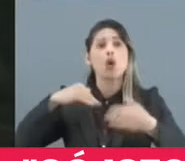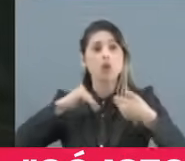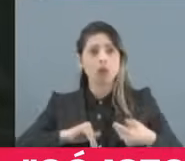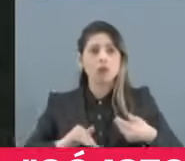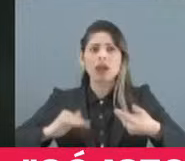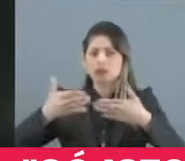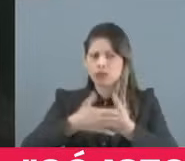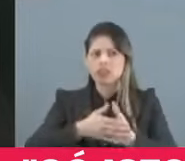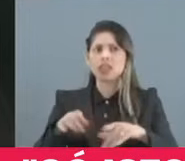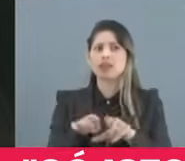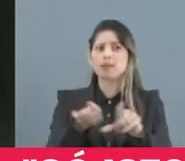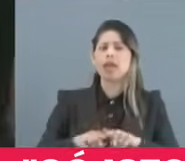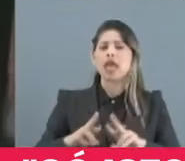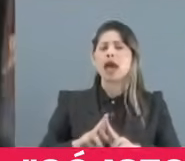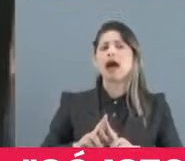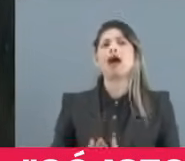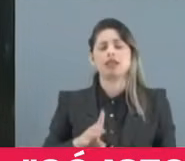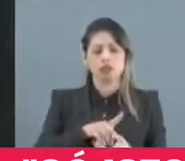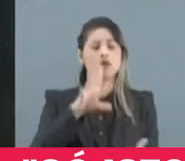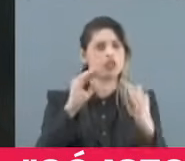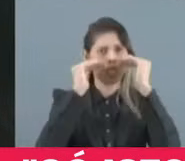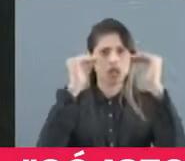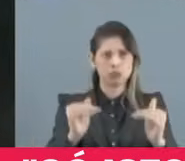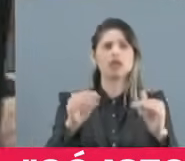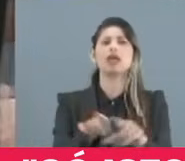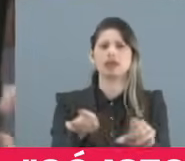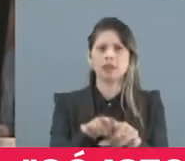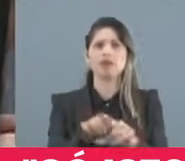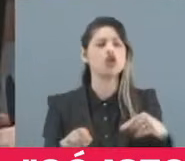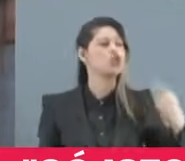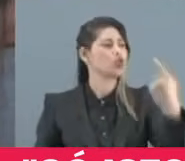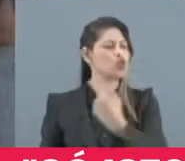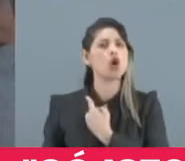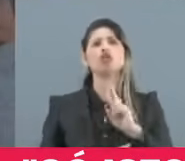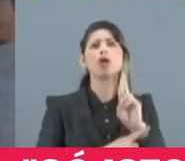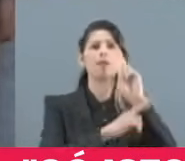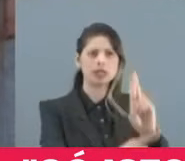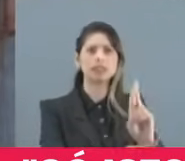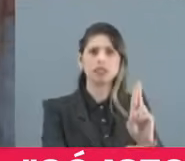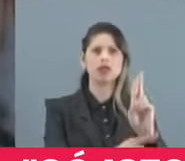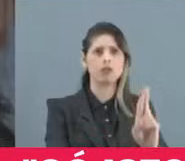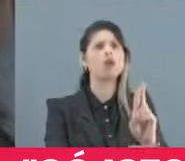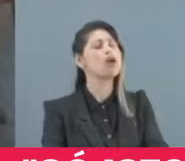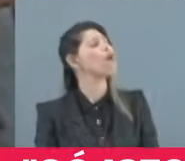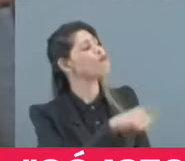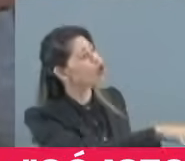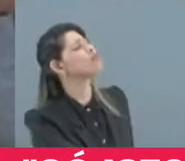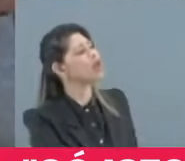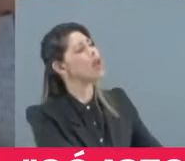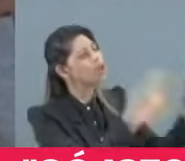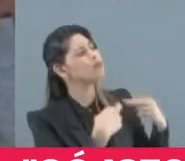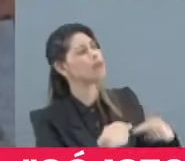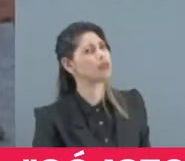tínhamos que respeite a democracia, deputado. O senhor foi eleito, nós representamos, nós somos, o senhor respeite porque eu estou falando. Ele não soube